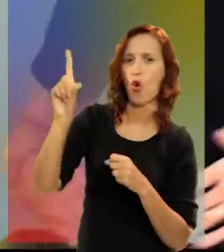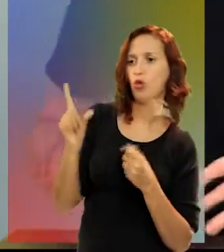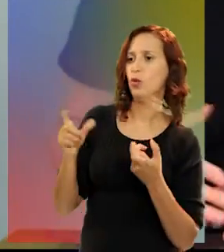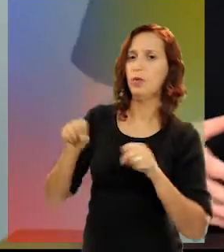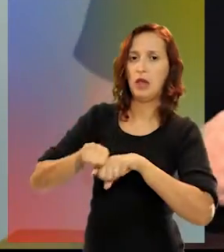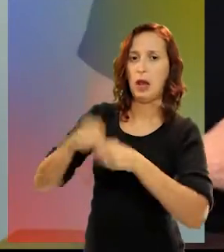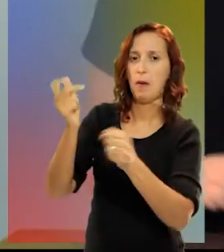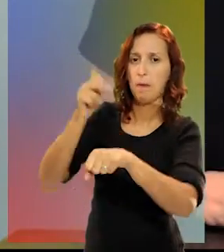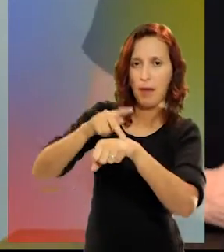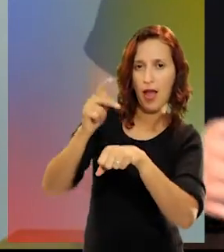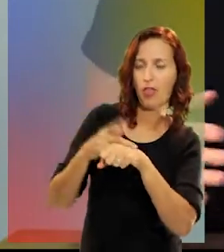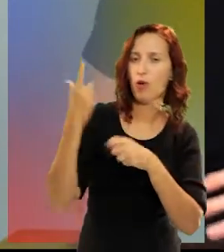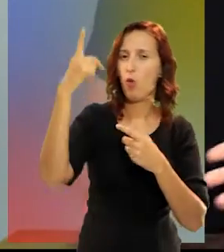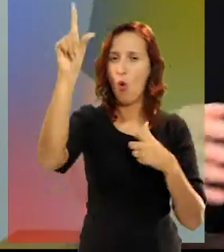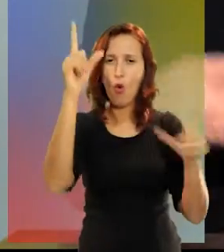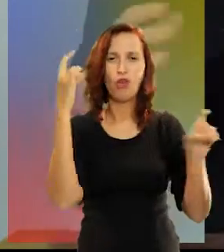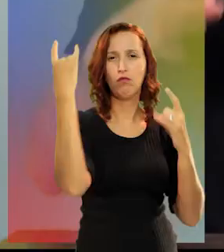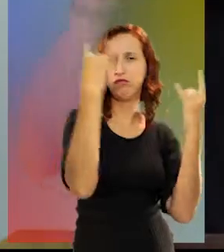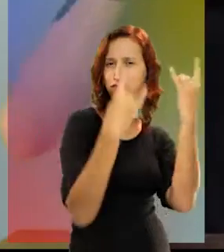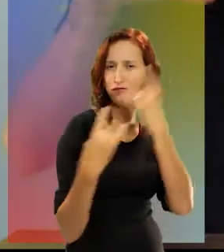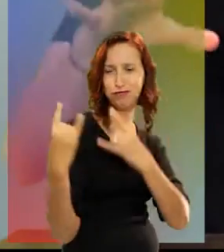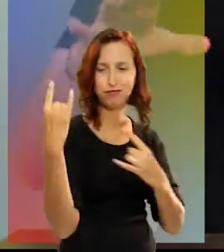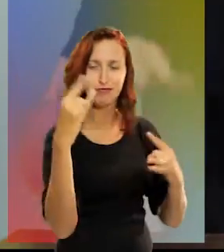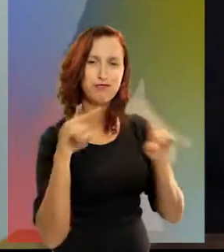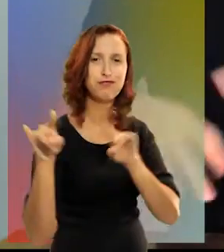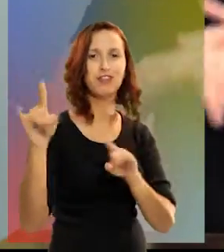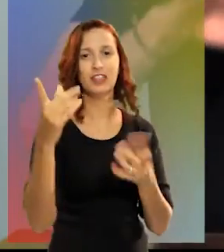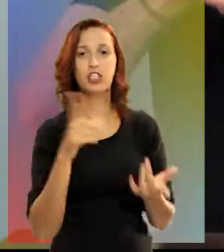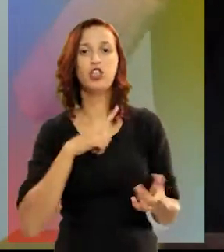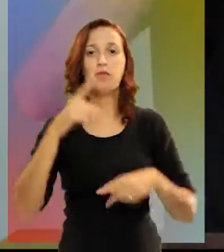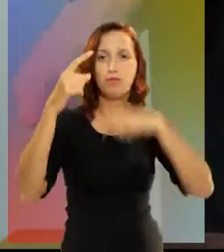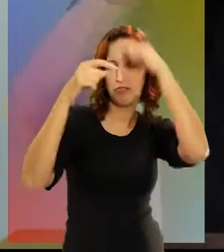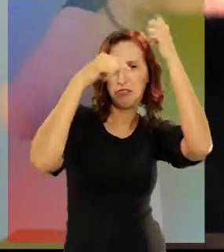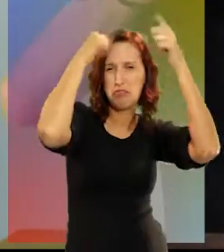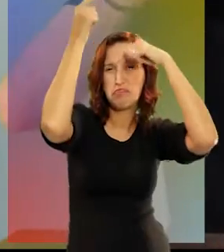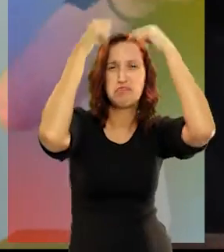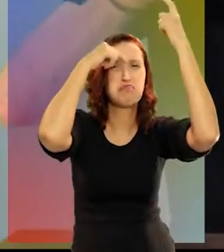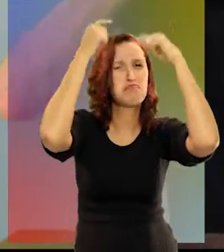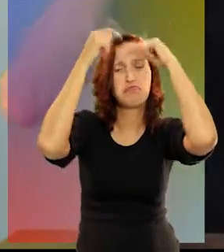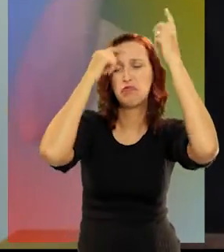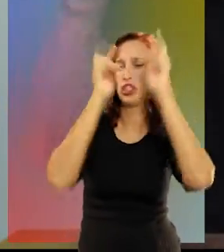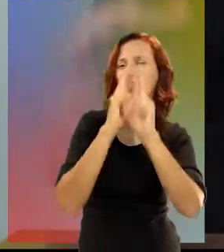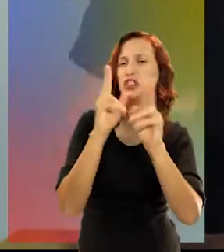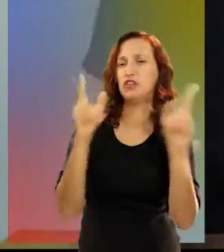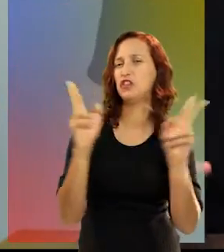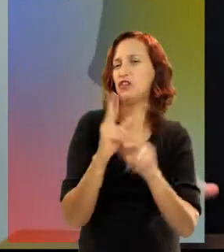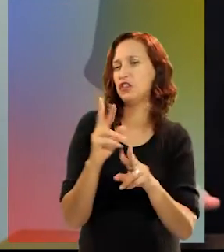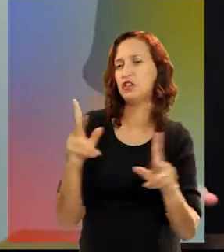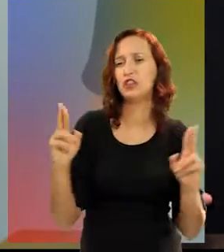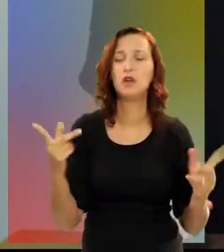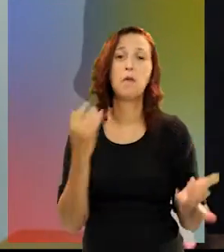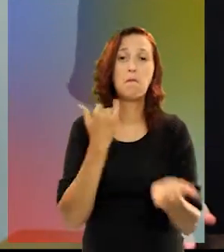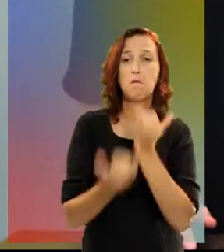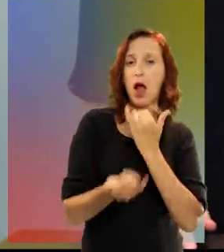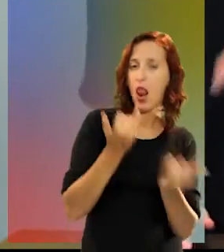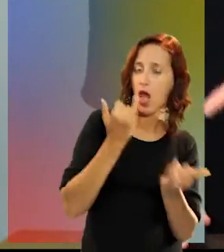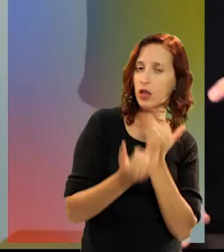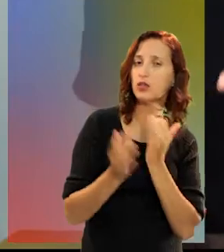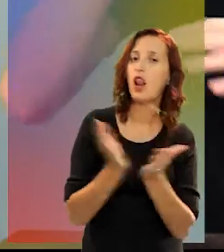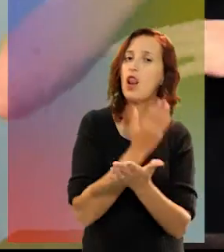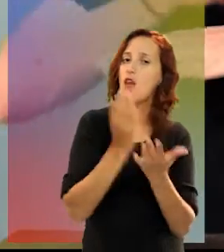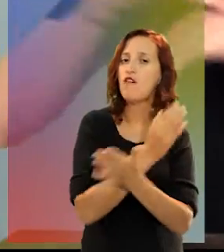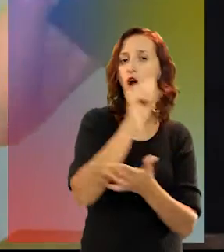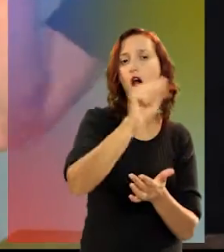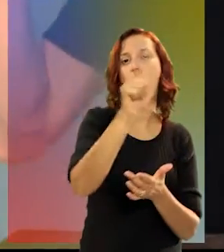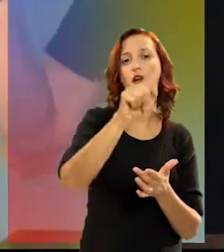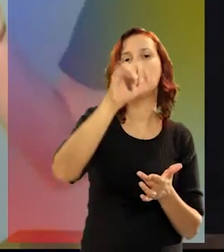quebrar pedra, o outro que era pra seduzir, o outro que, enfim, eles tinham vários tipos. E aí eles criam essa gama de utilização muito parecido com os livros do